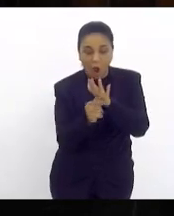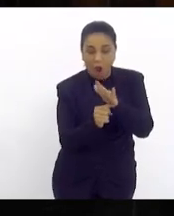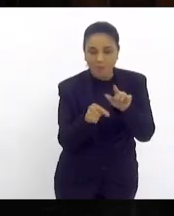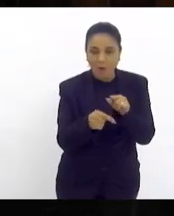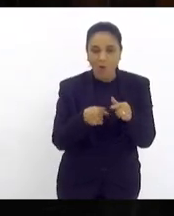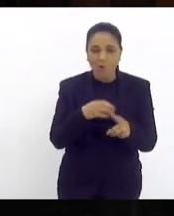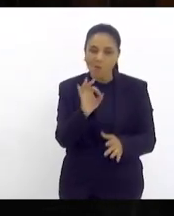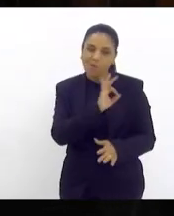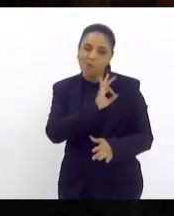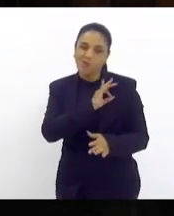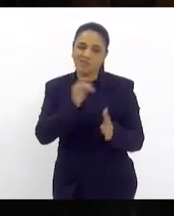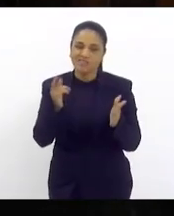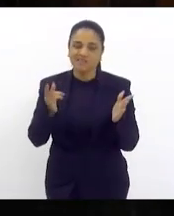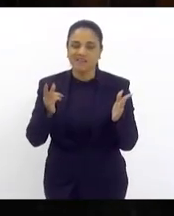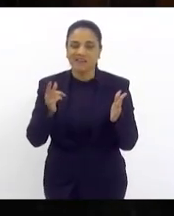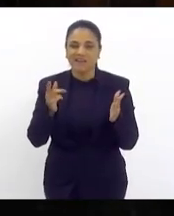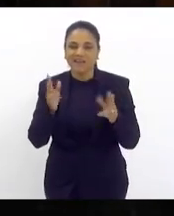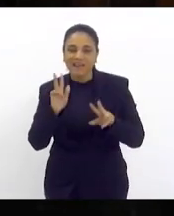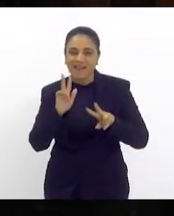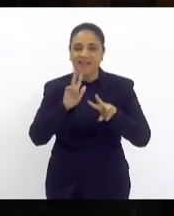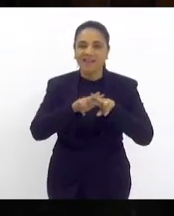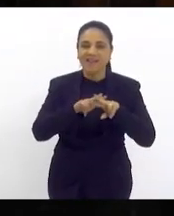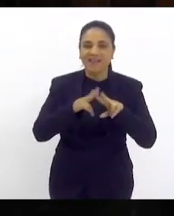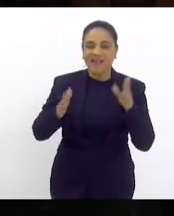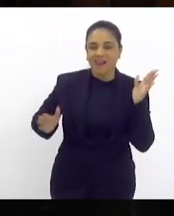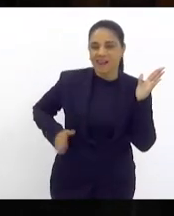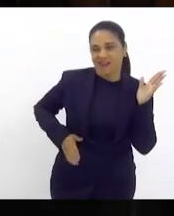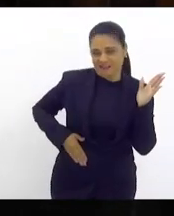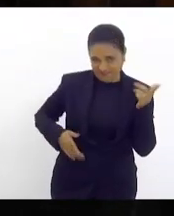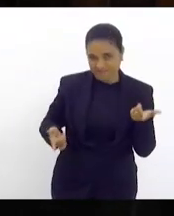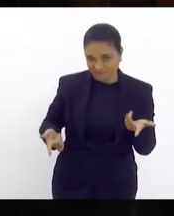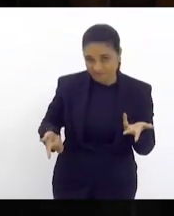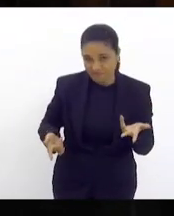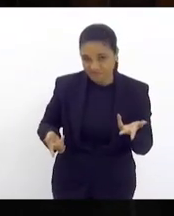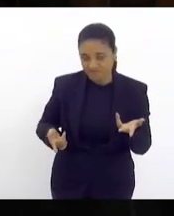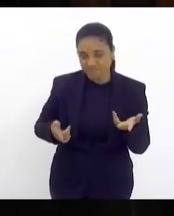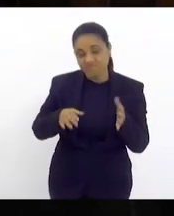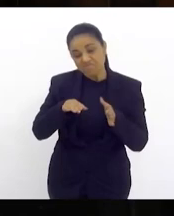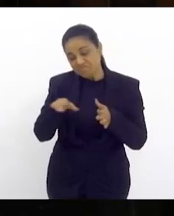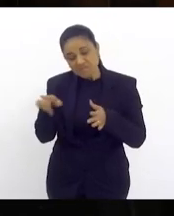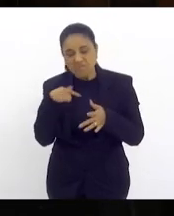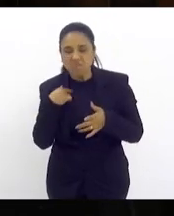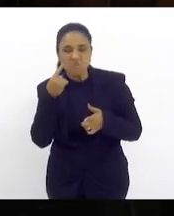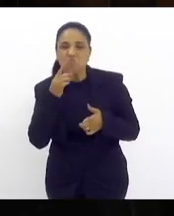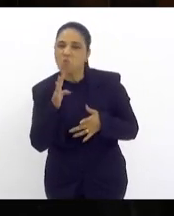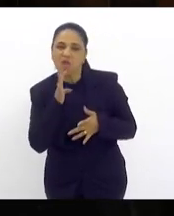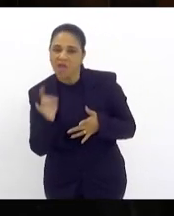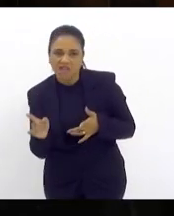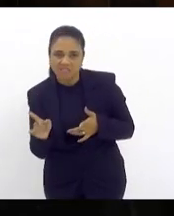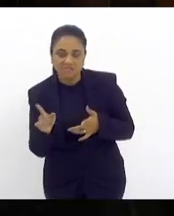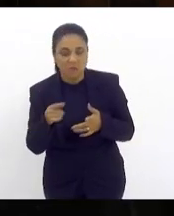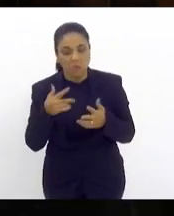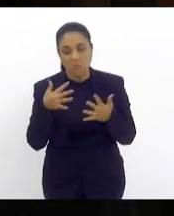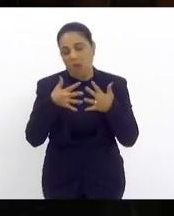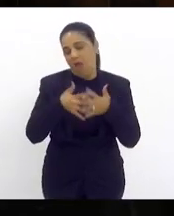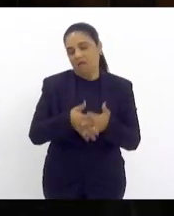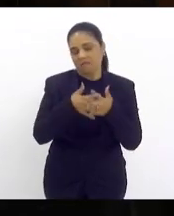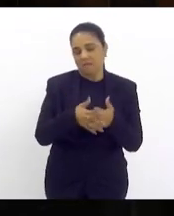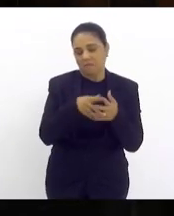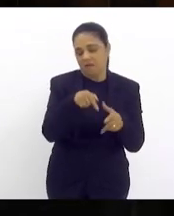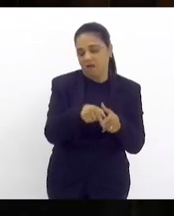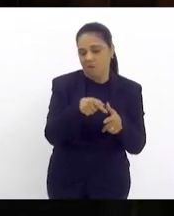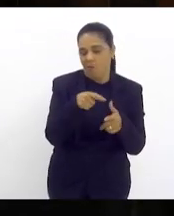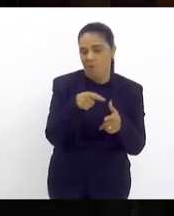o videogame não é a praia dele mas já que não é a praia dele por favor não atrapalha quem vive desse segmento não vi não atrapalha quem possa ajudar